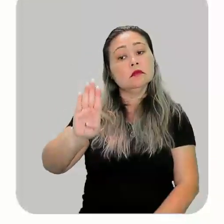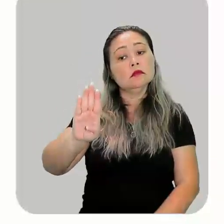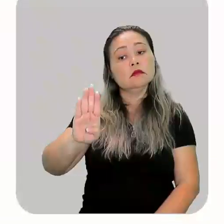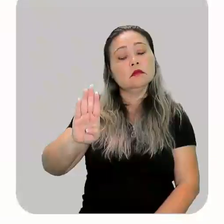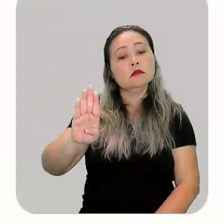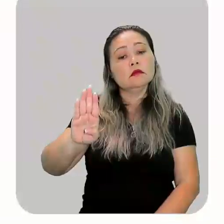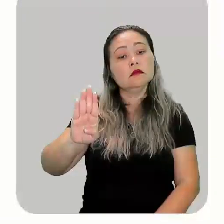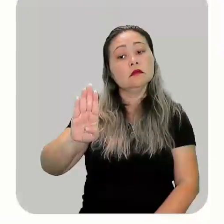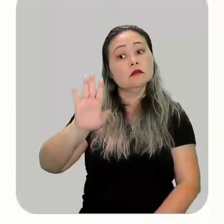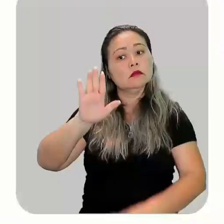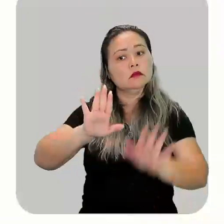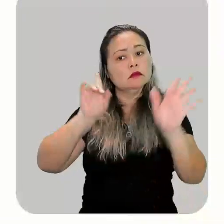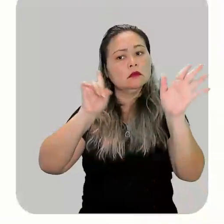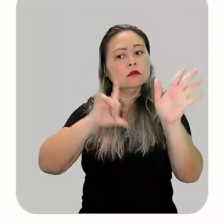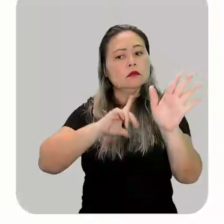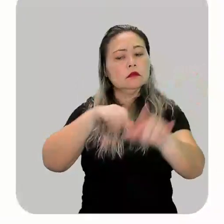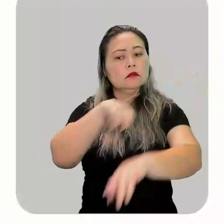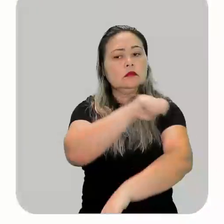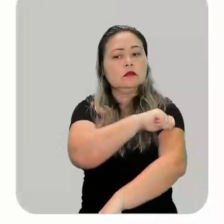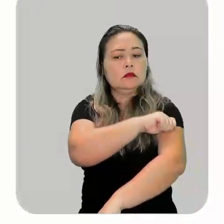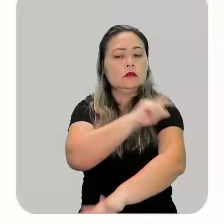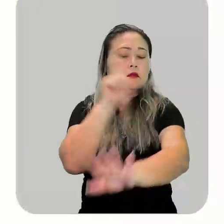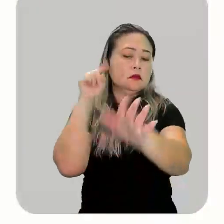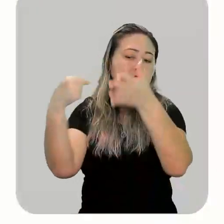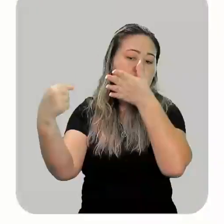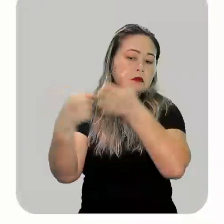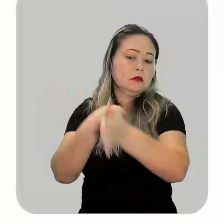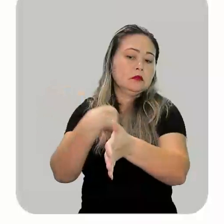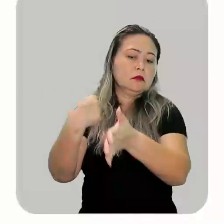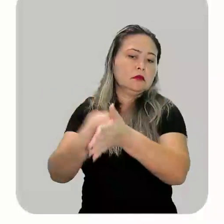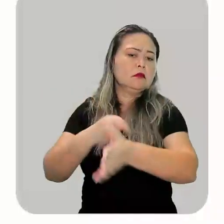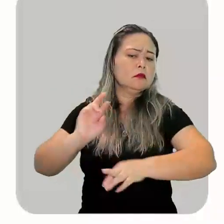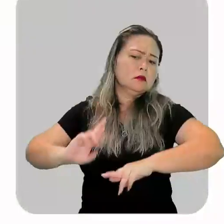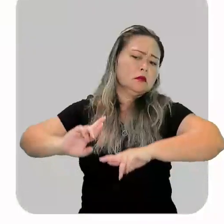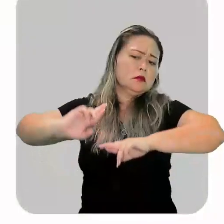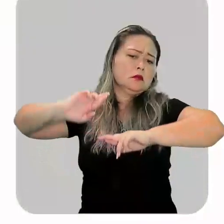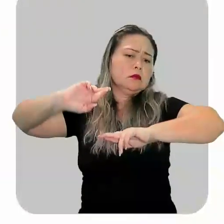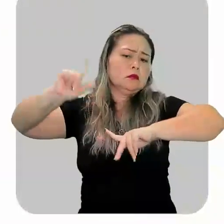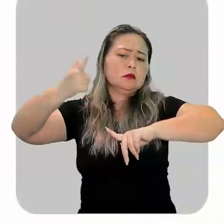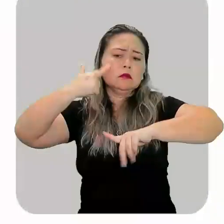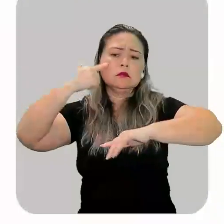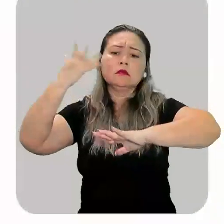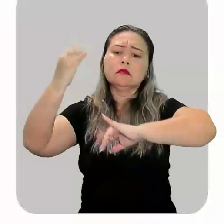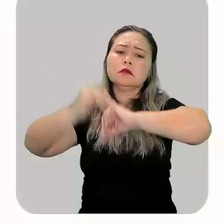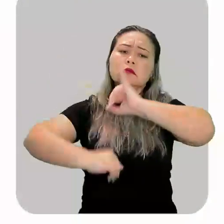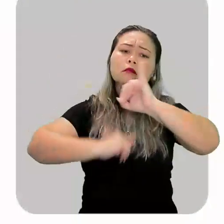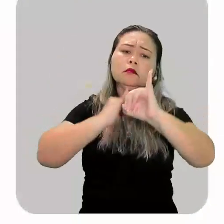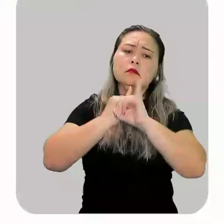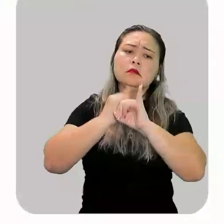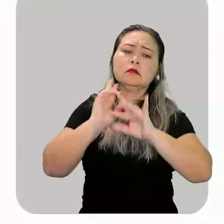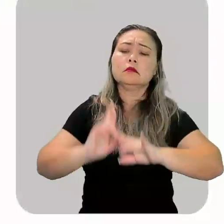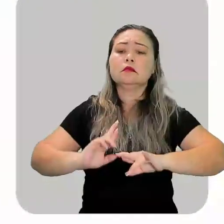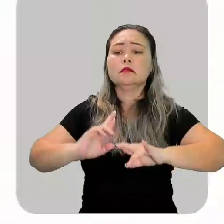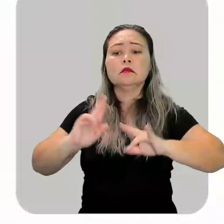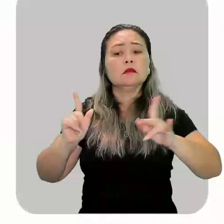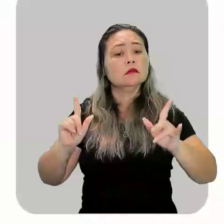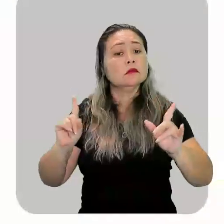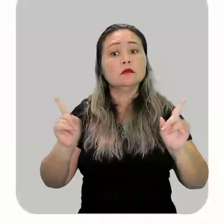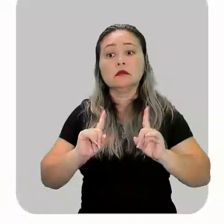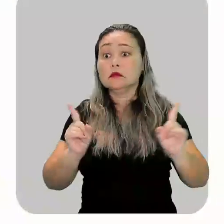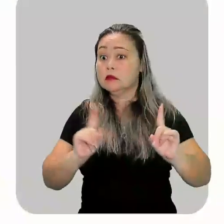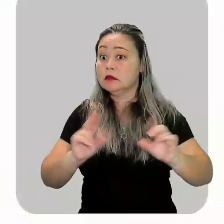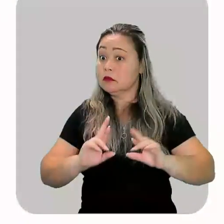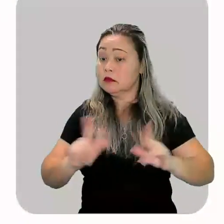ó, teve alunos que perguntaram para nós, né? Se faz diferença, porque viram na internet que aqui estava diferente do nosso. Não